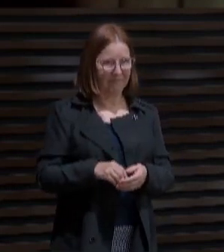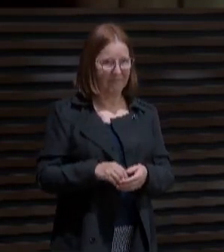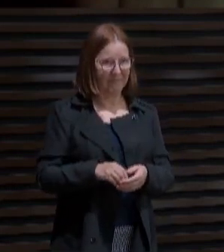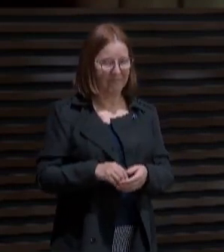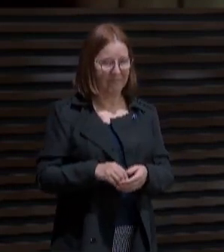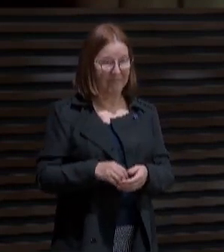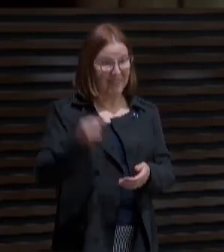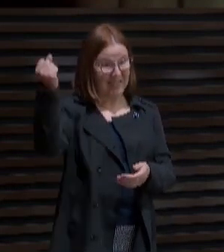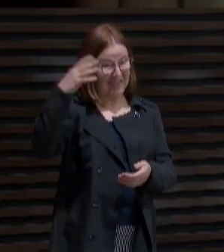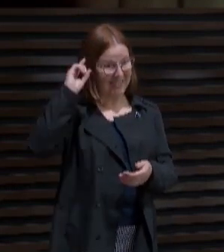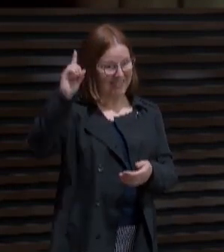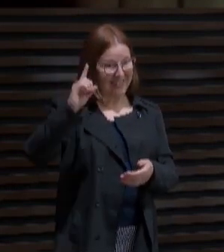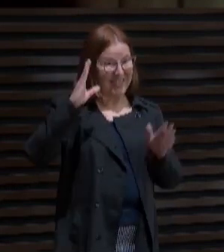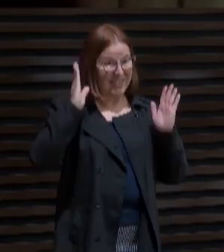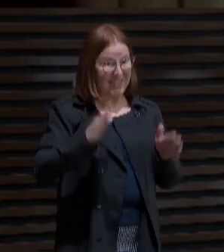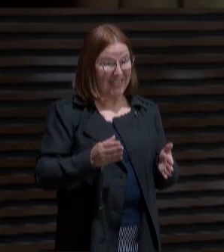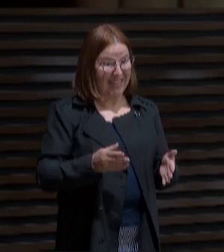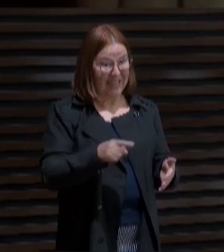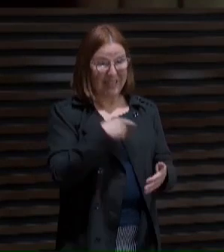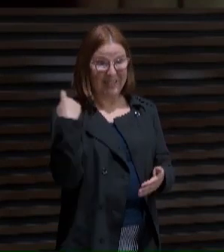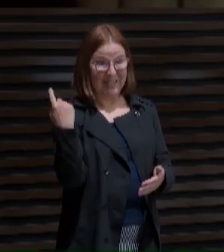A graça de Deus já nos alcançou.